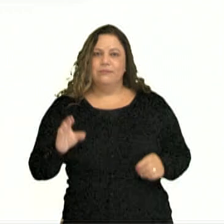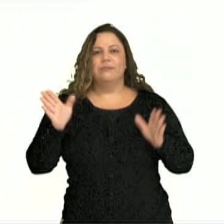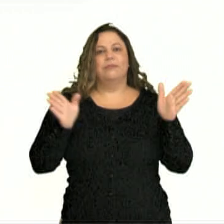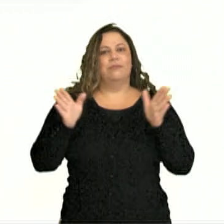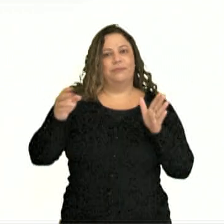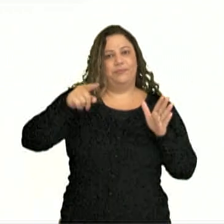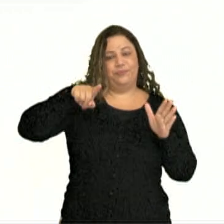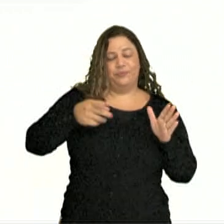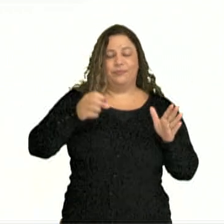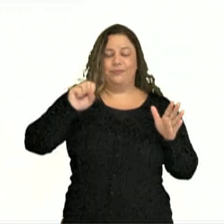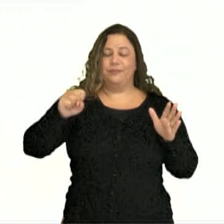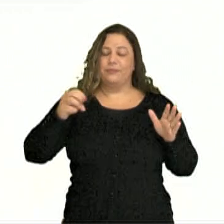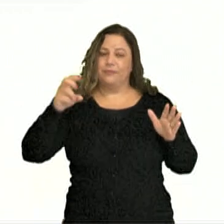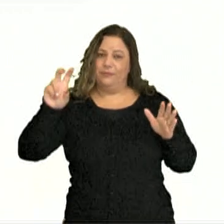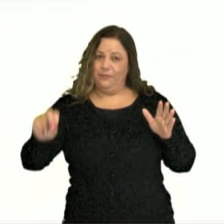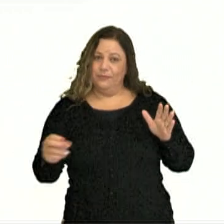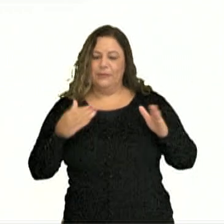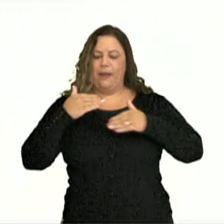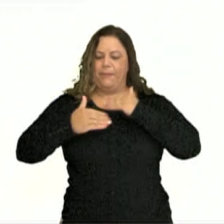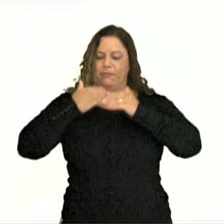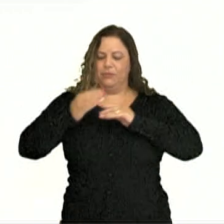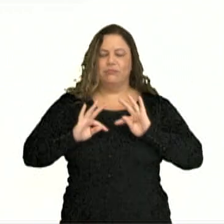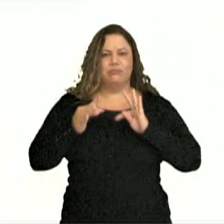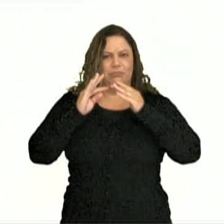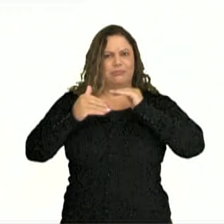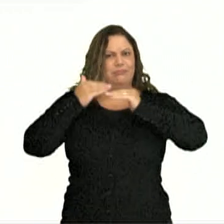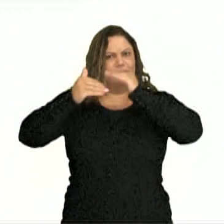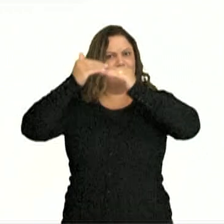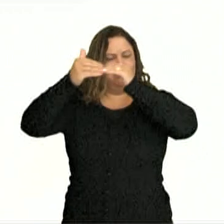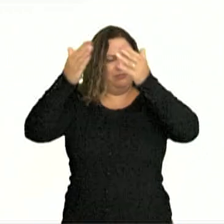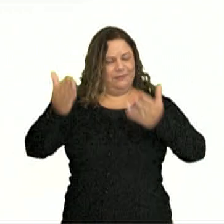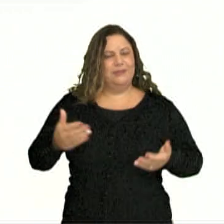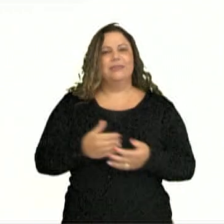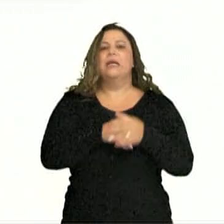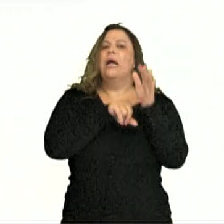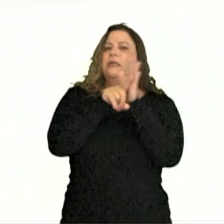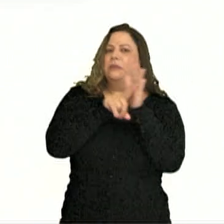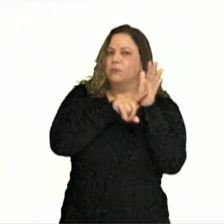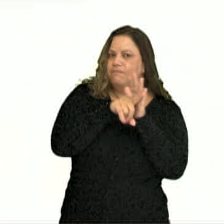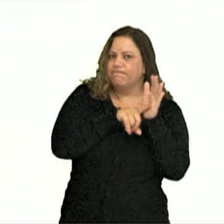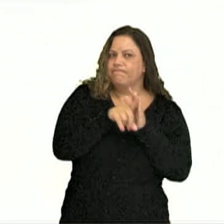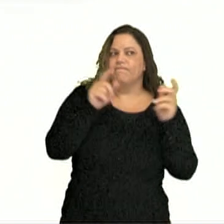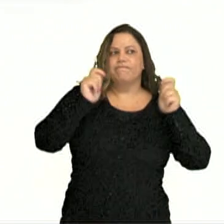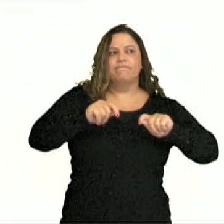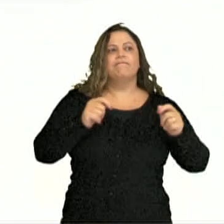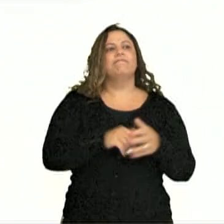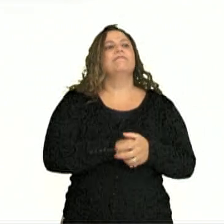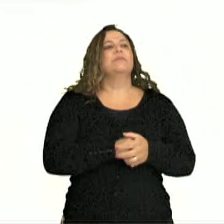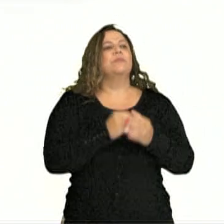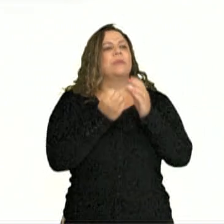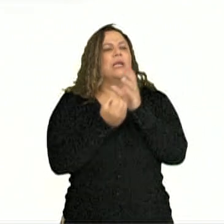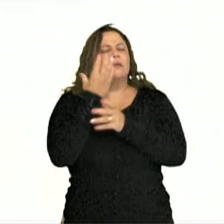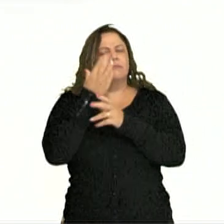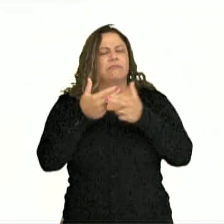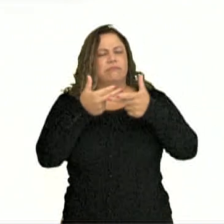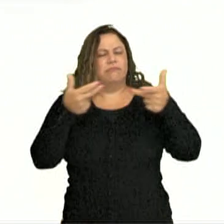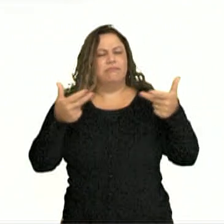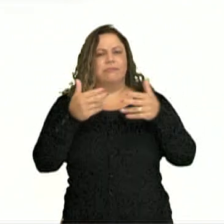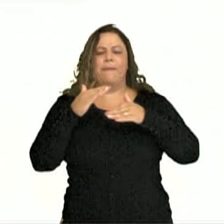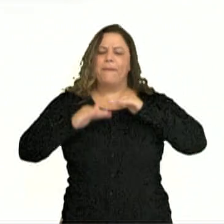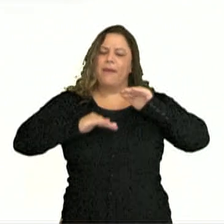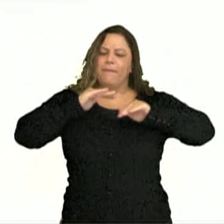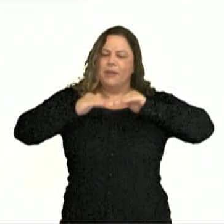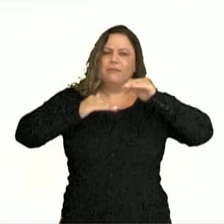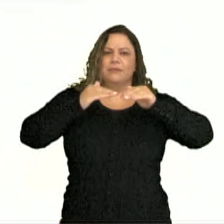trouxe experimentos e avanços. Então, o cientista Niepce dá os primeiros passos, depois